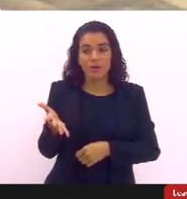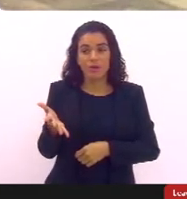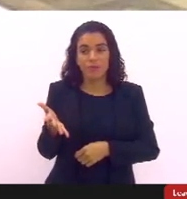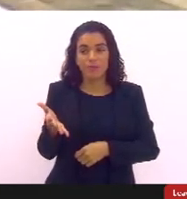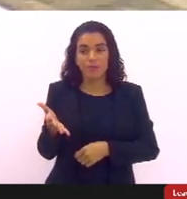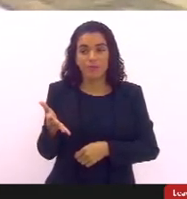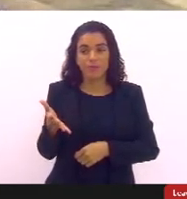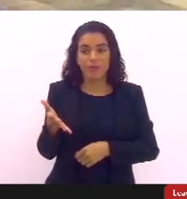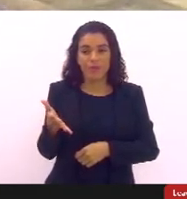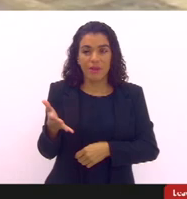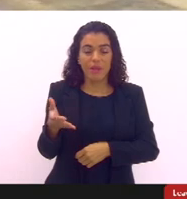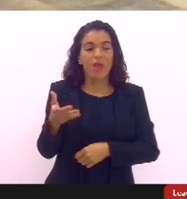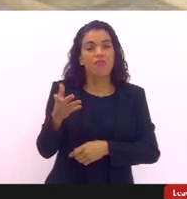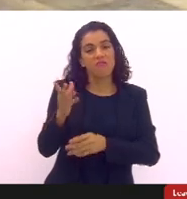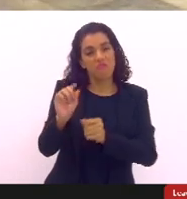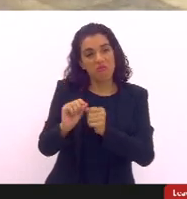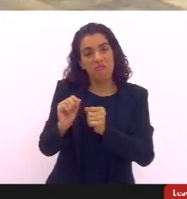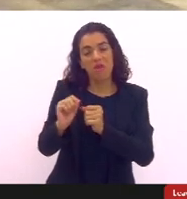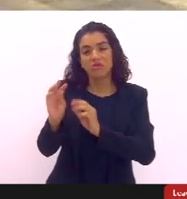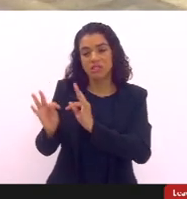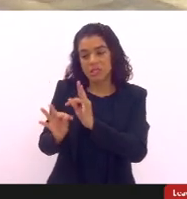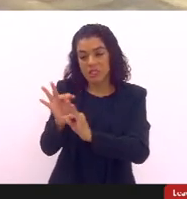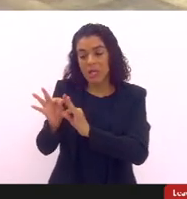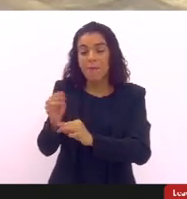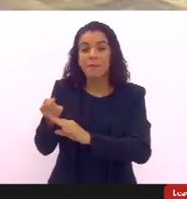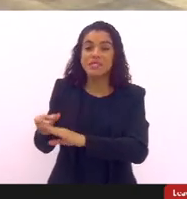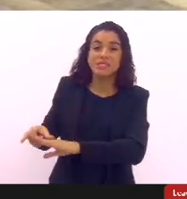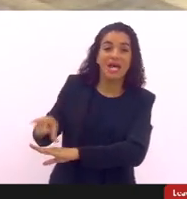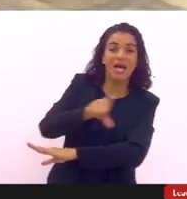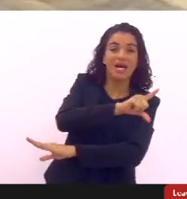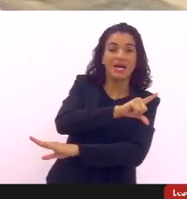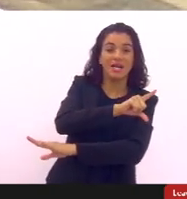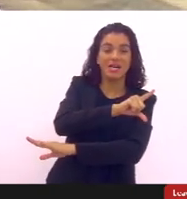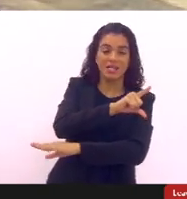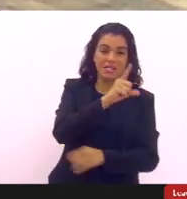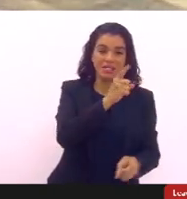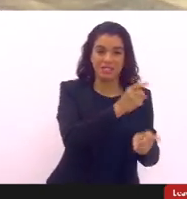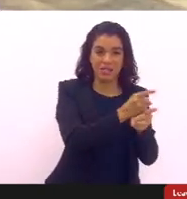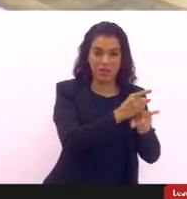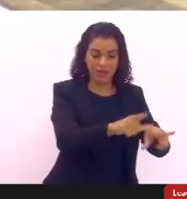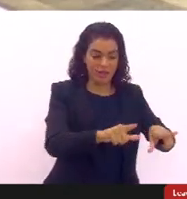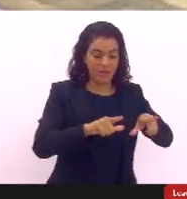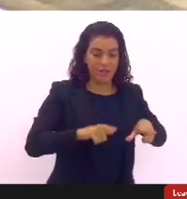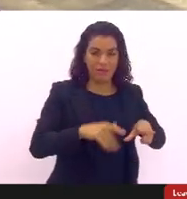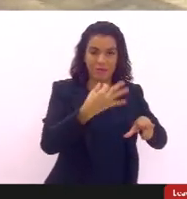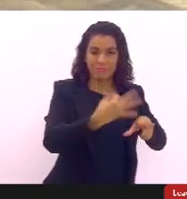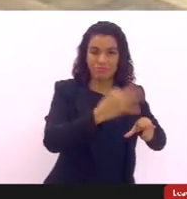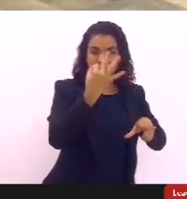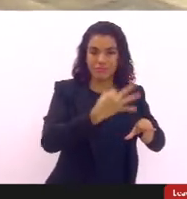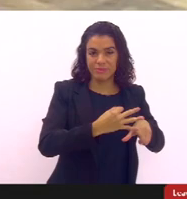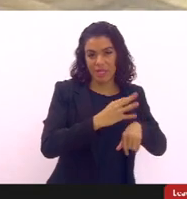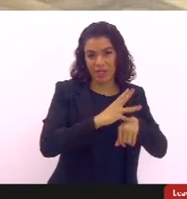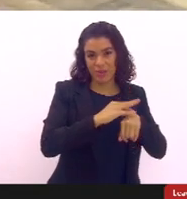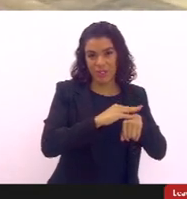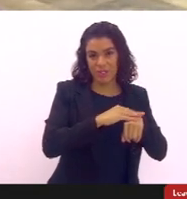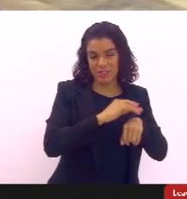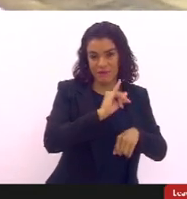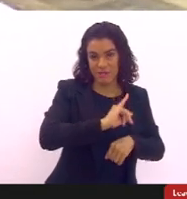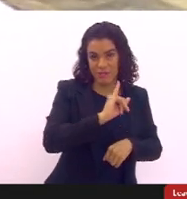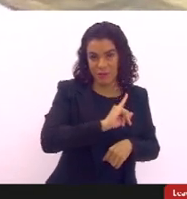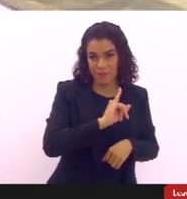administrativa, a pessoa faz o tratamento, a gente precisa detectar nas portas de entrada. Precisa remodelar o sistema